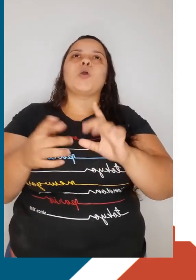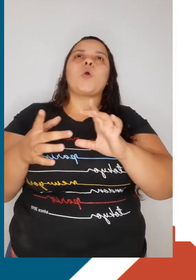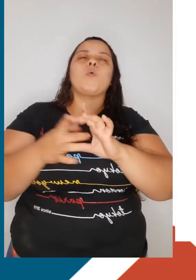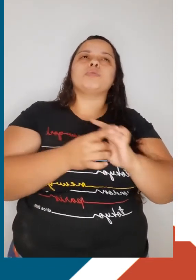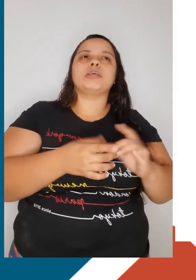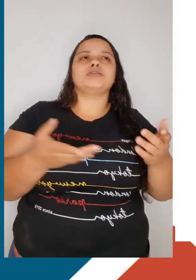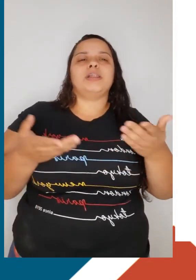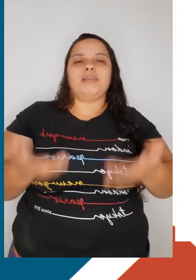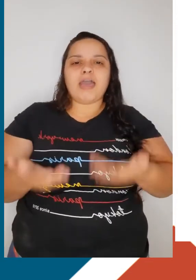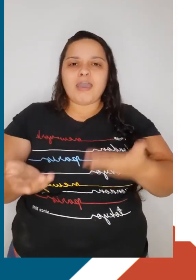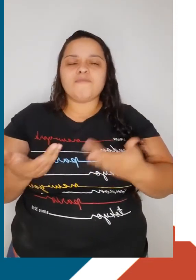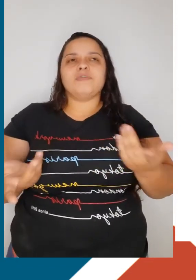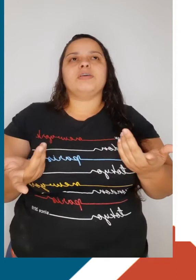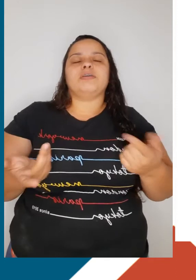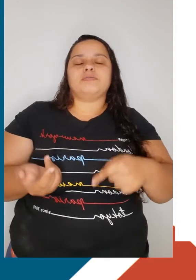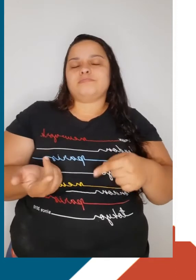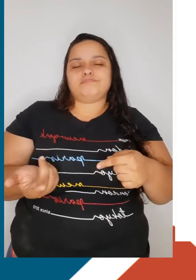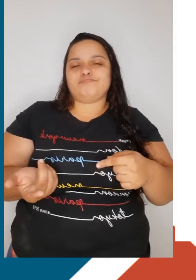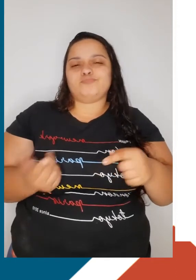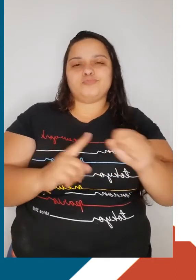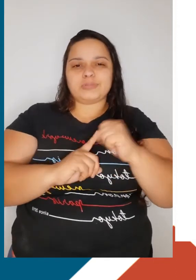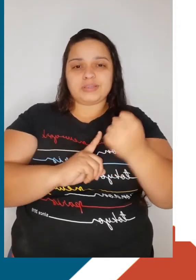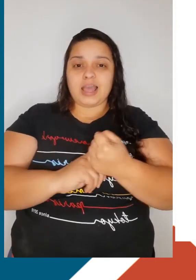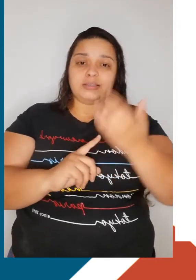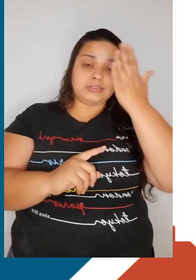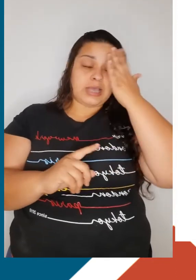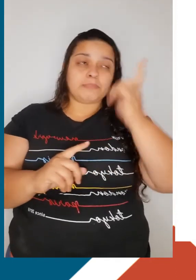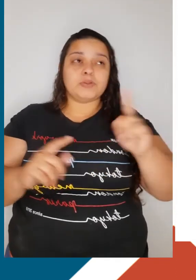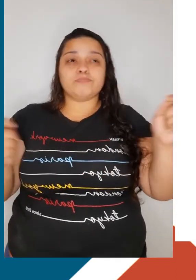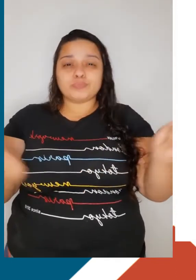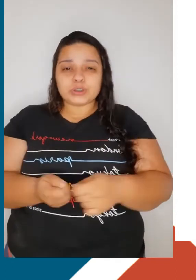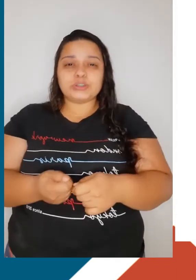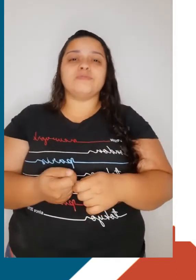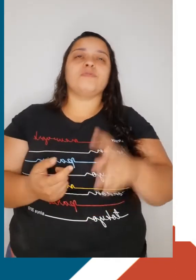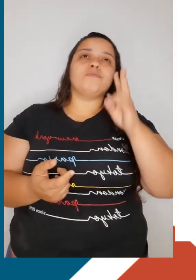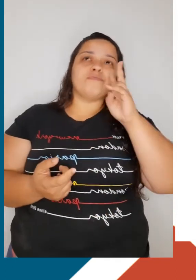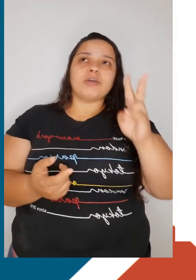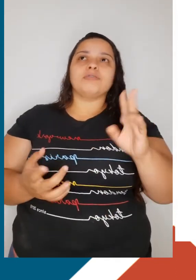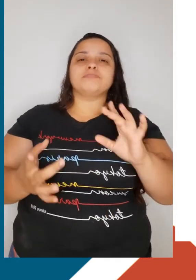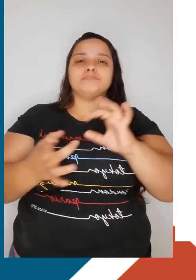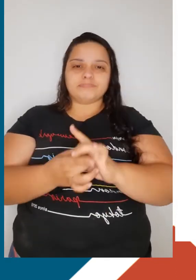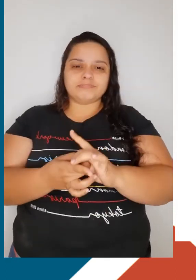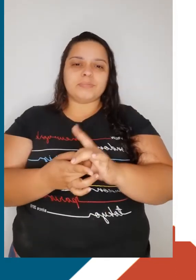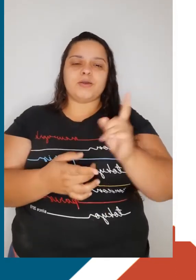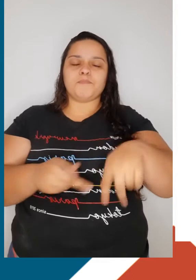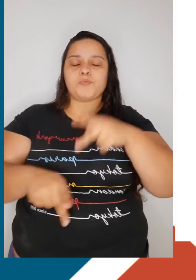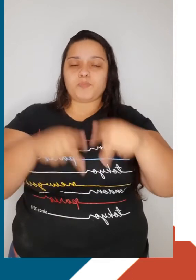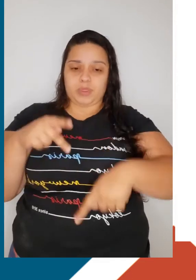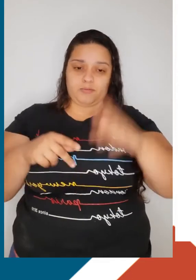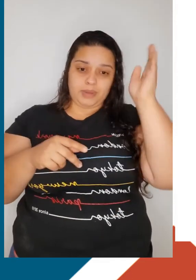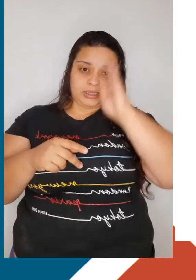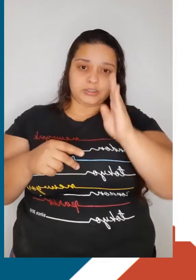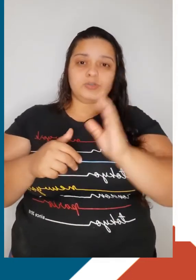insurreições e contestações das camadas médias e baixas da sociedade. Apesar, então, de não ser possível enxergar a contribuição desses